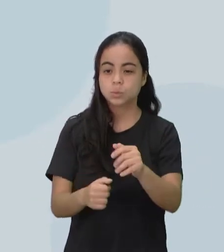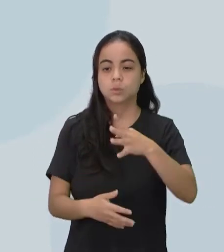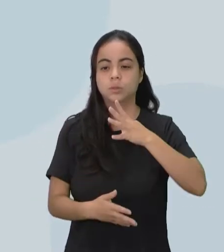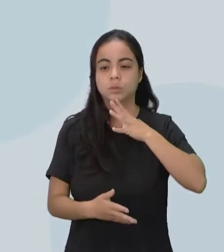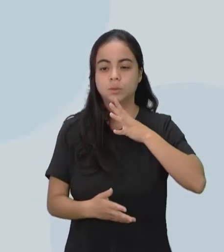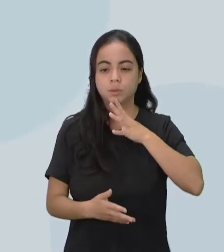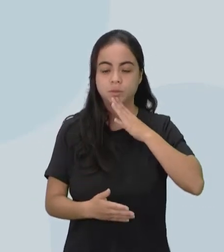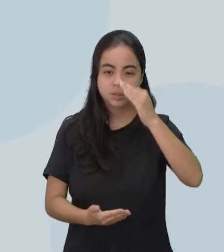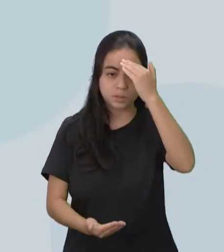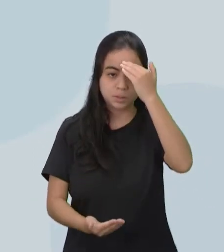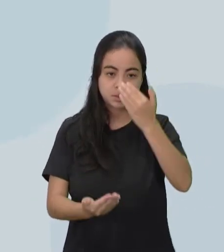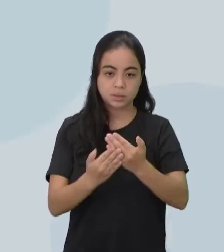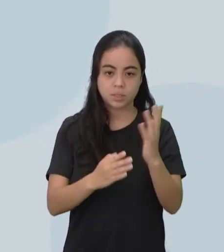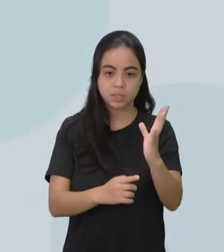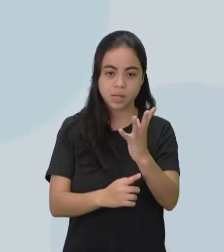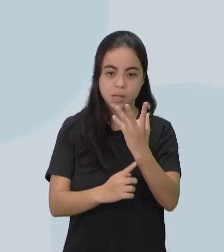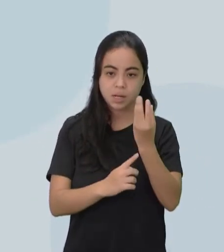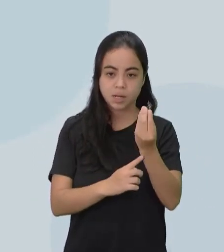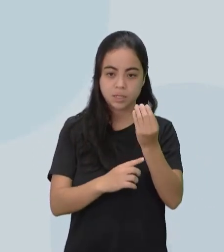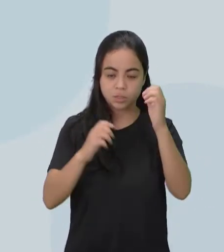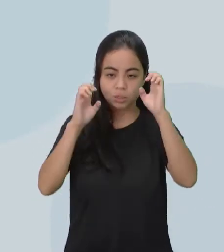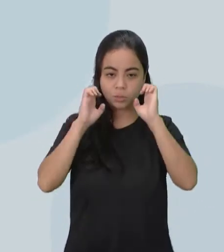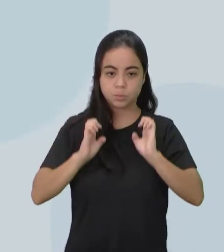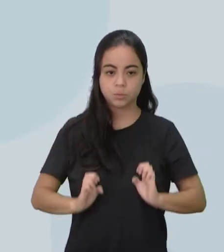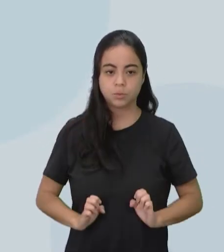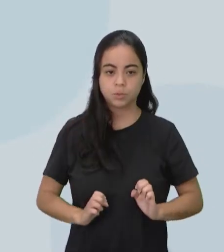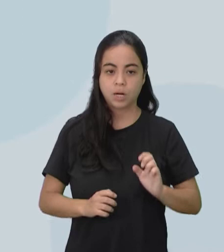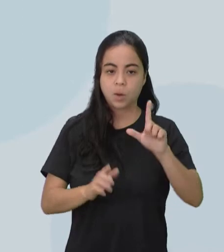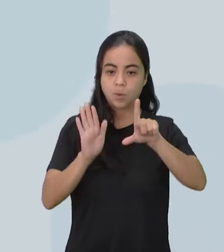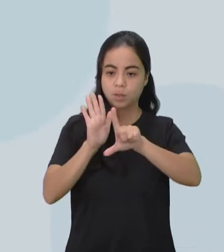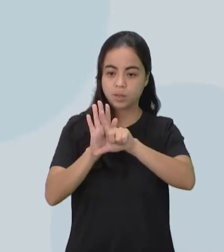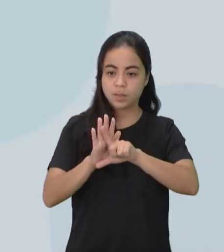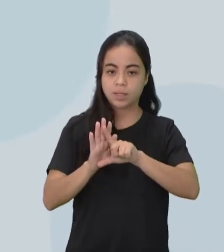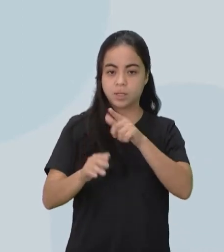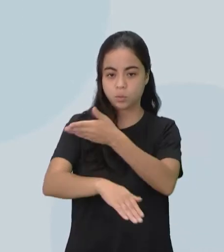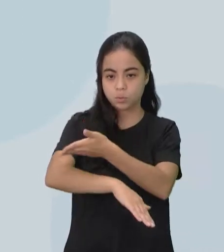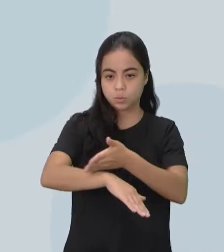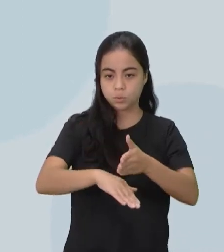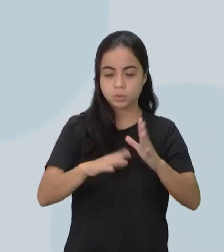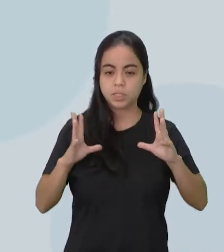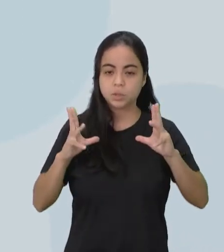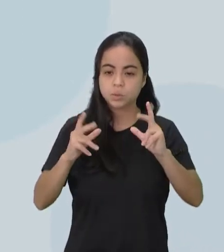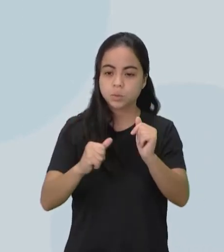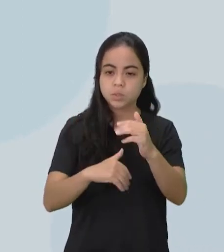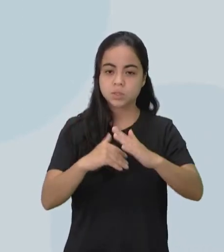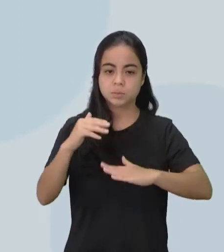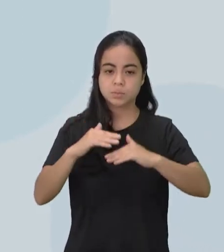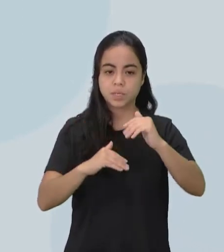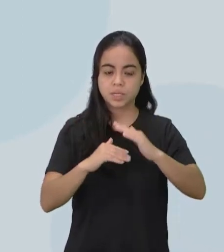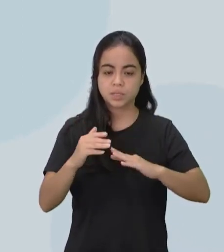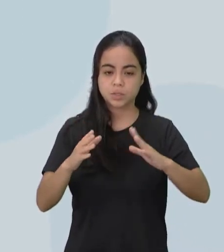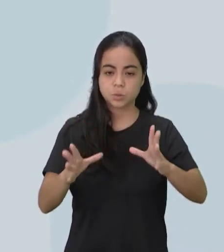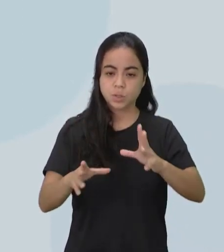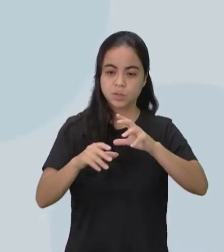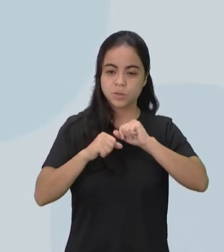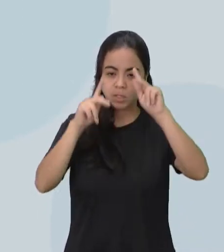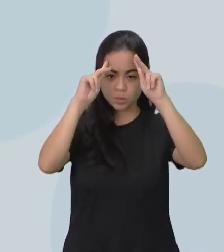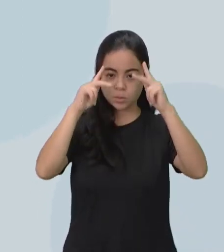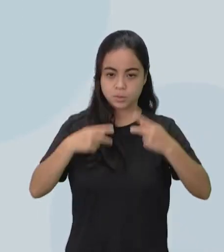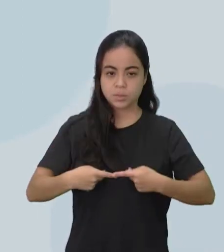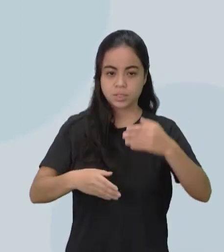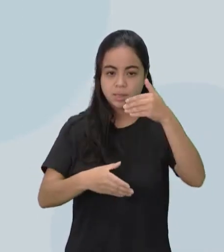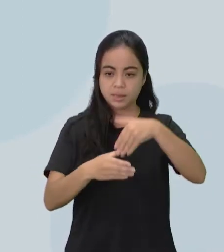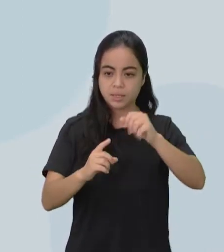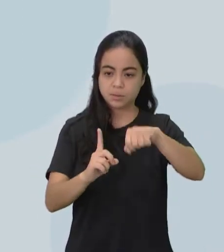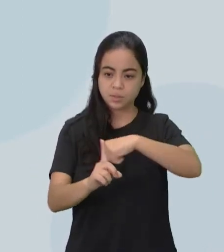conhecimentos, crenças, arte, moral, lei, costume e todos esses outros hábitos, né, que são adquiridos pelo homem como membro da